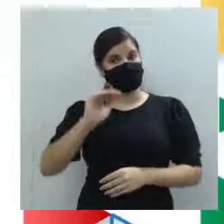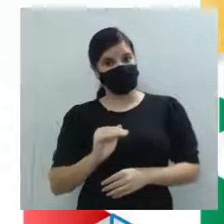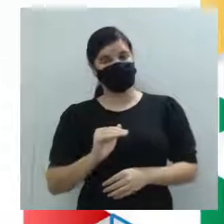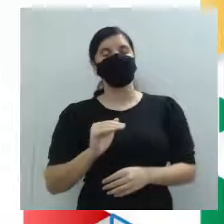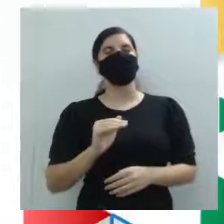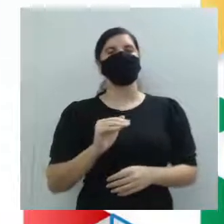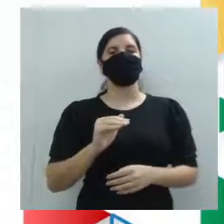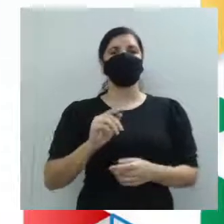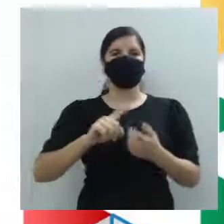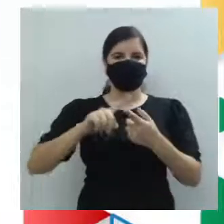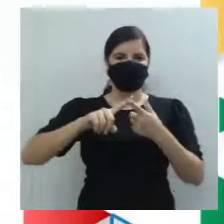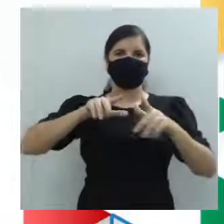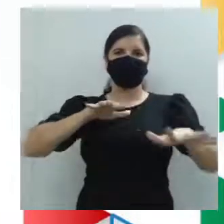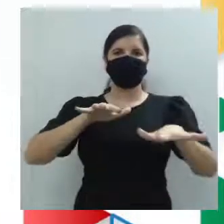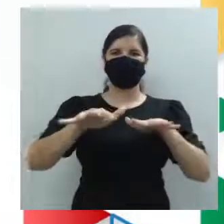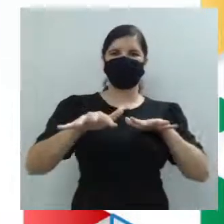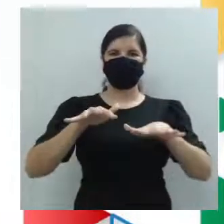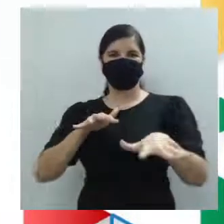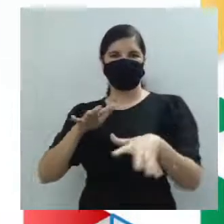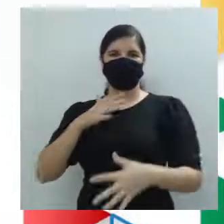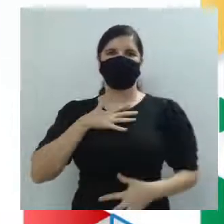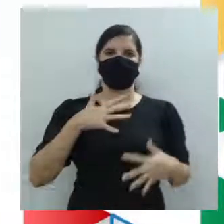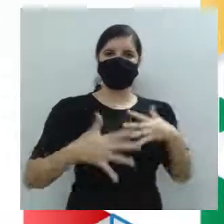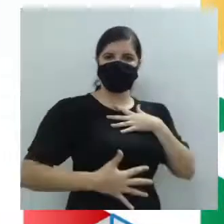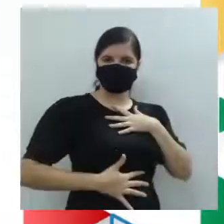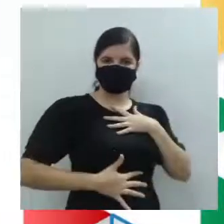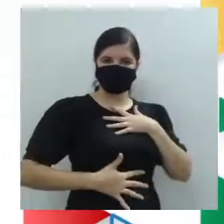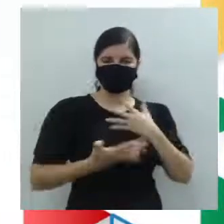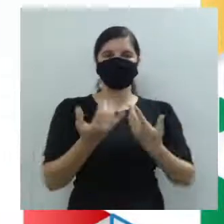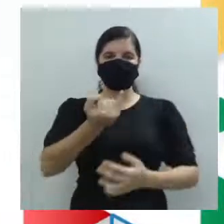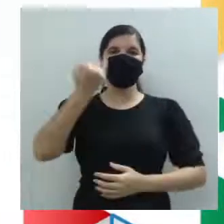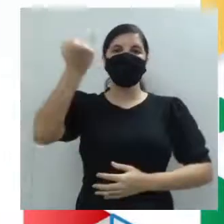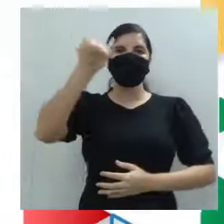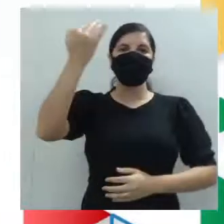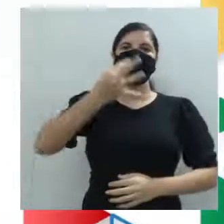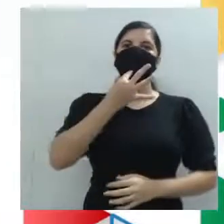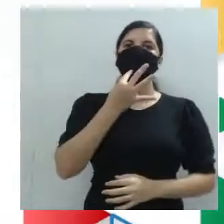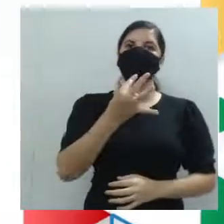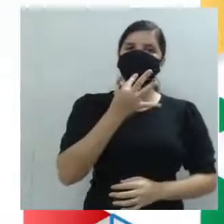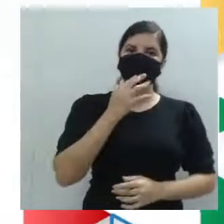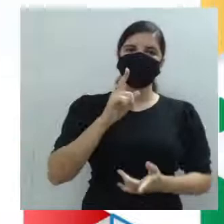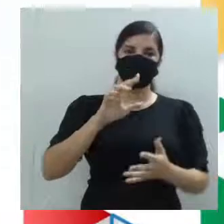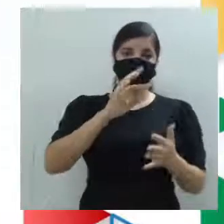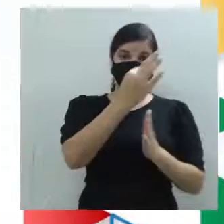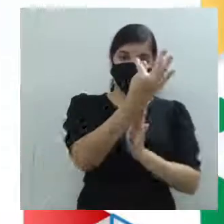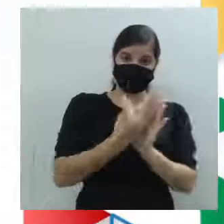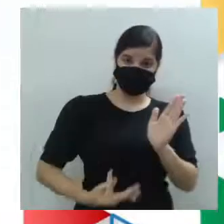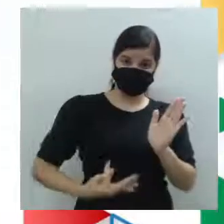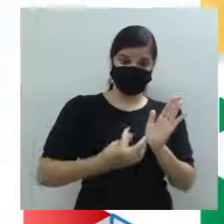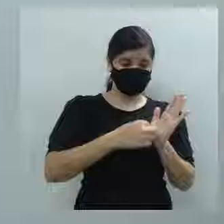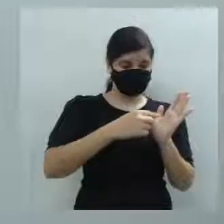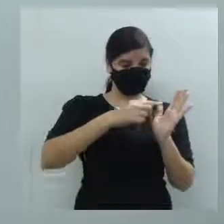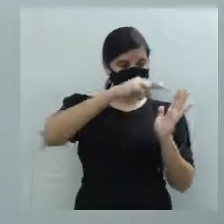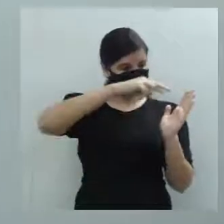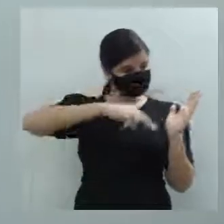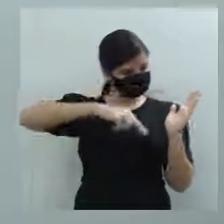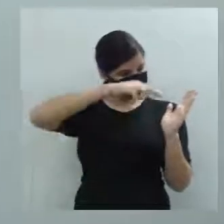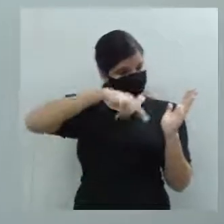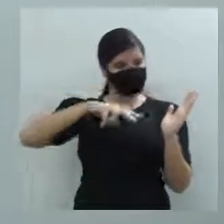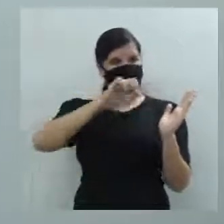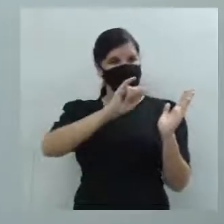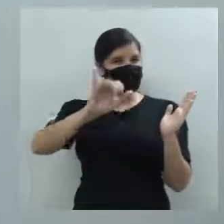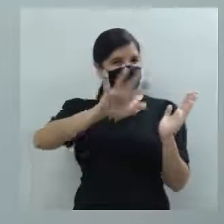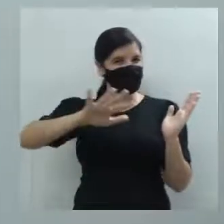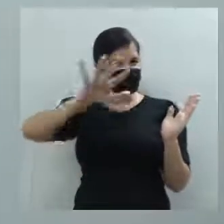transmitem, e os próprios movimentos do corpo. E também é importante conhecer que no texto gráfico, no